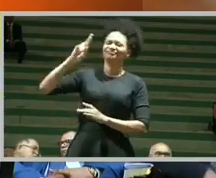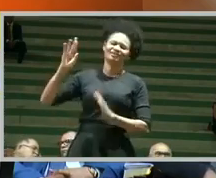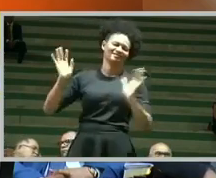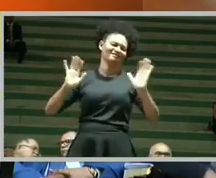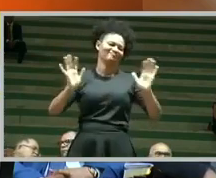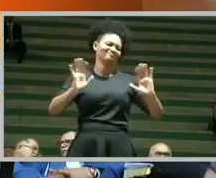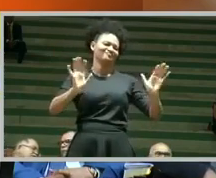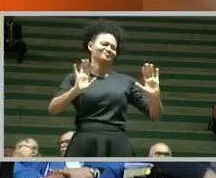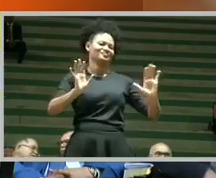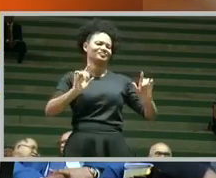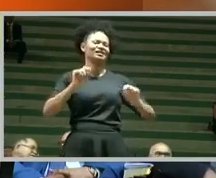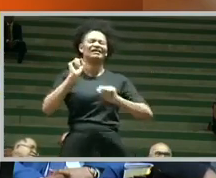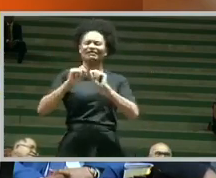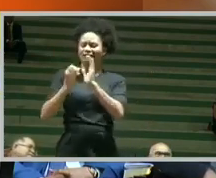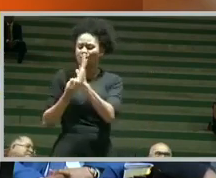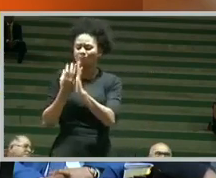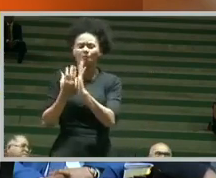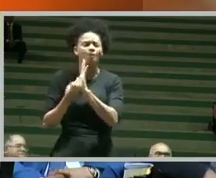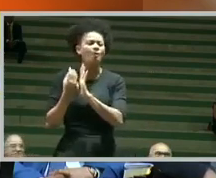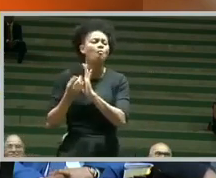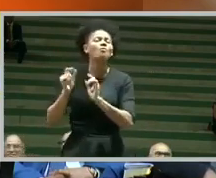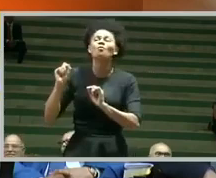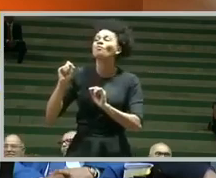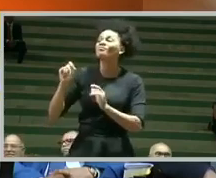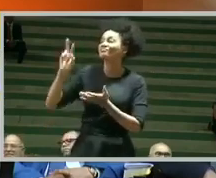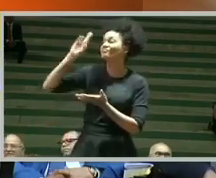Não, não. Quem é que fez a obra?